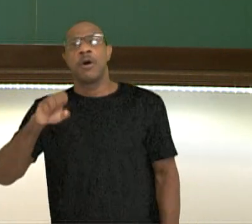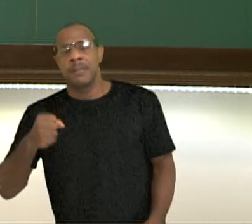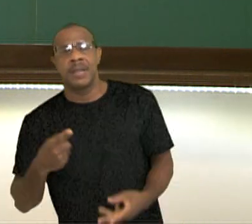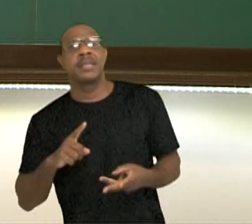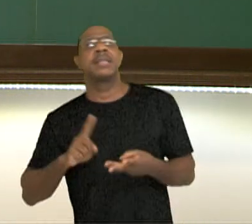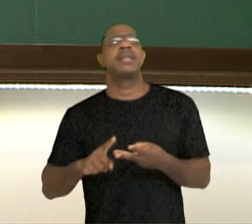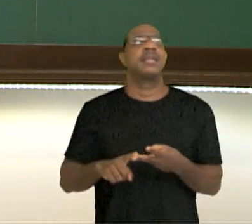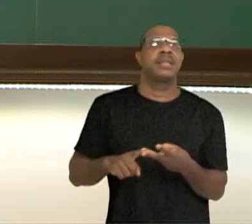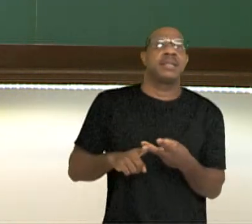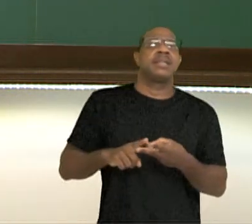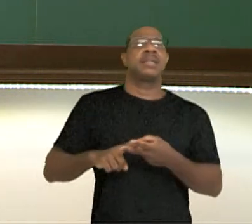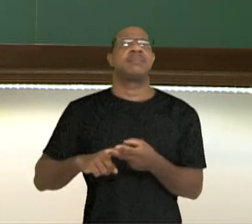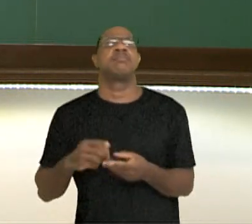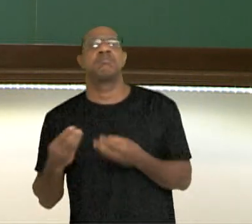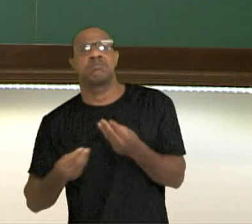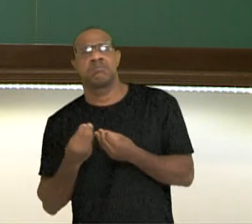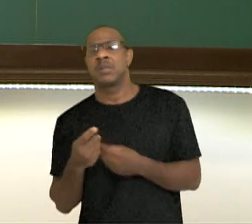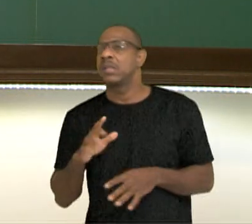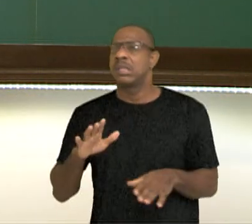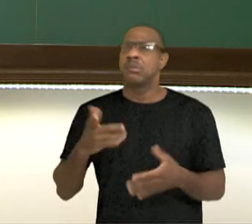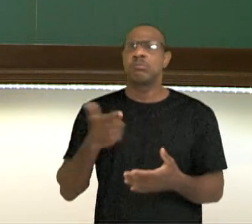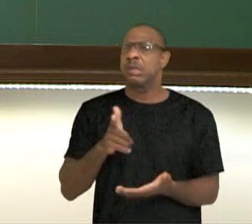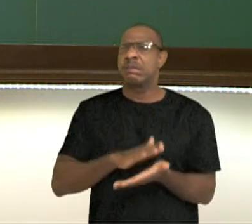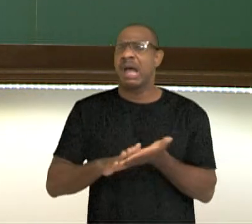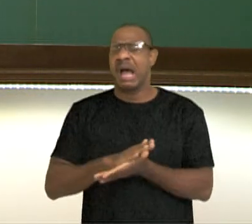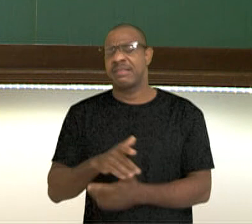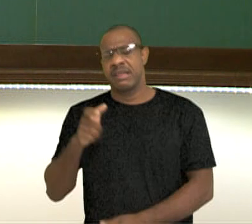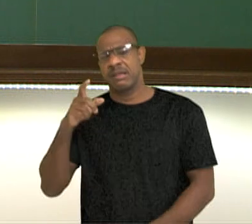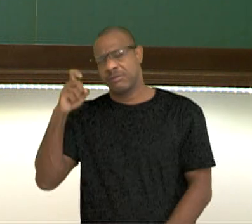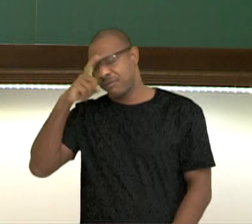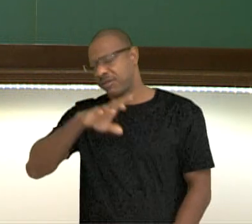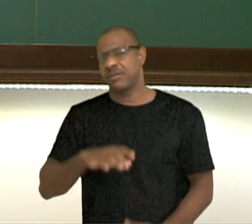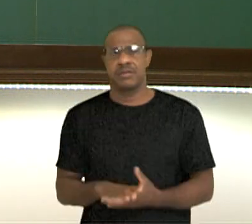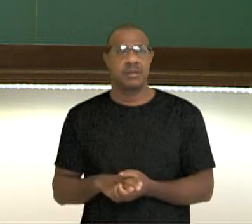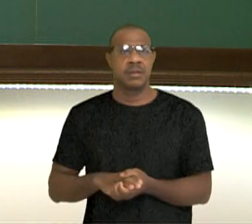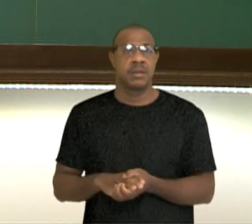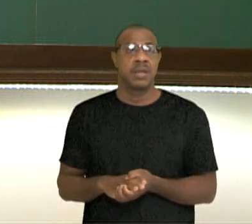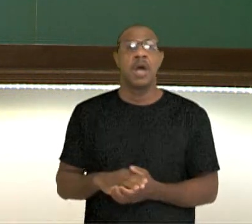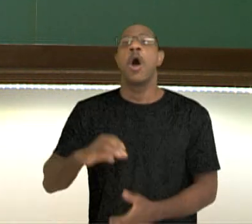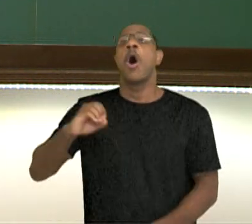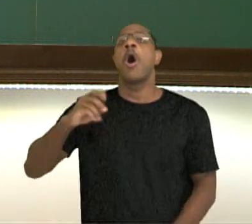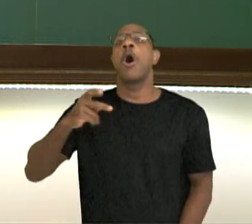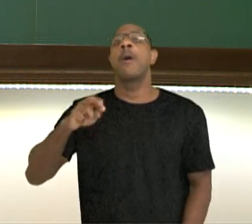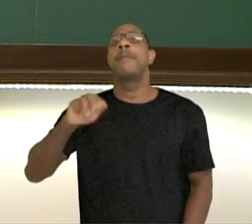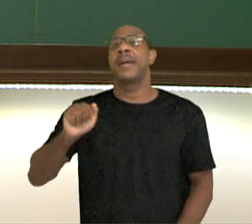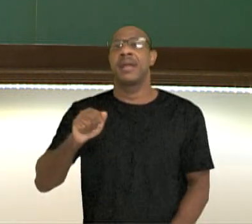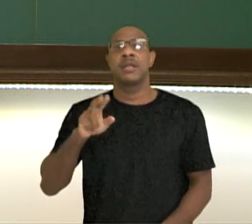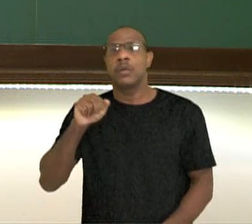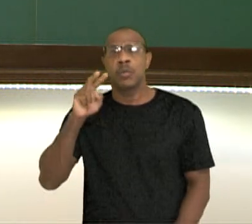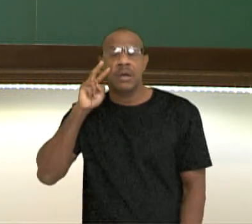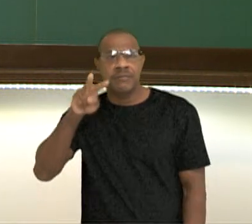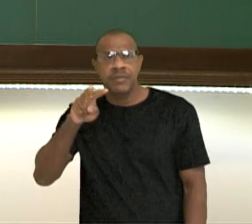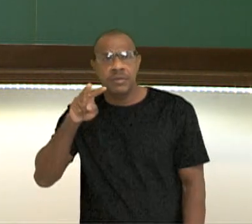instalações. Nada difícil. Se você nunca assistiu uma ópera, pesquise lá uma cena de ópera, vá lá,